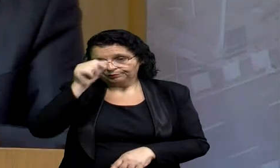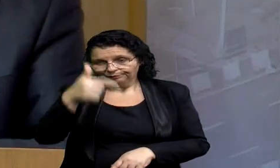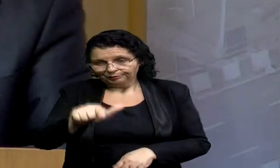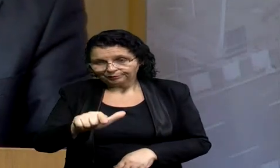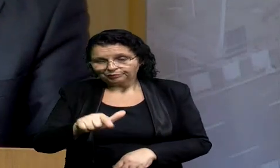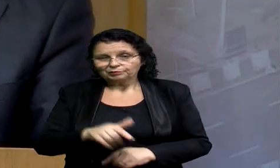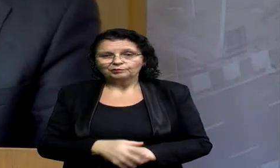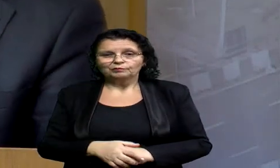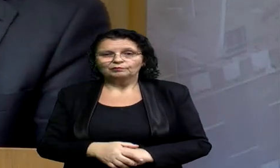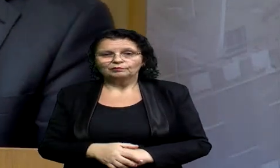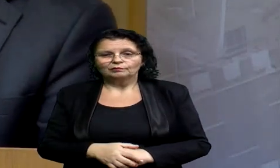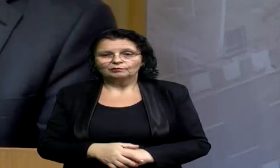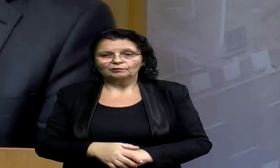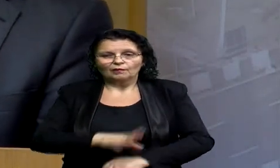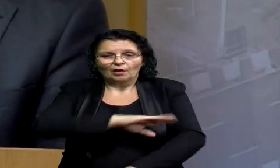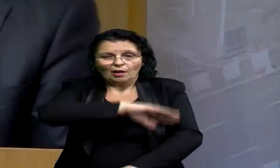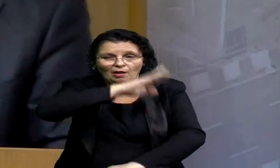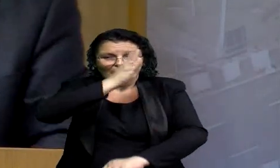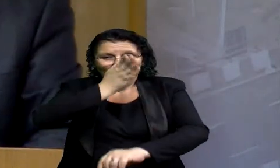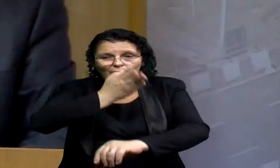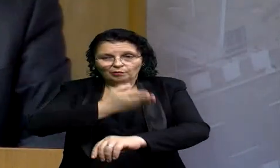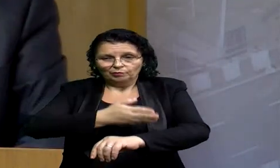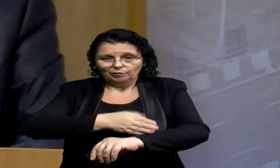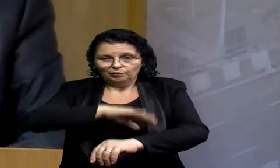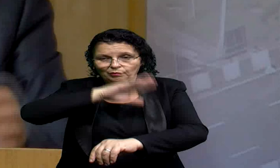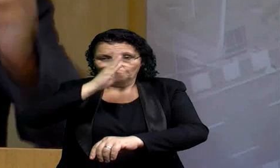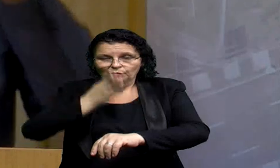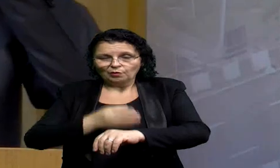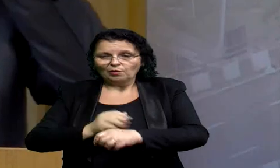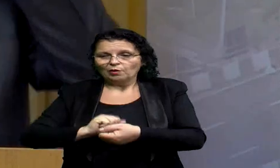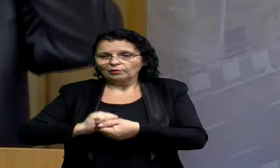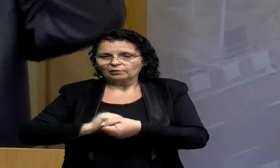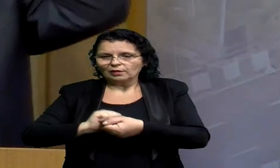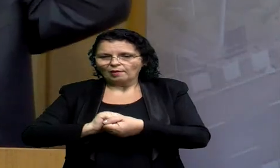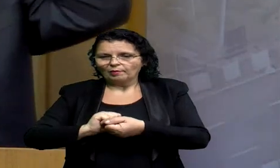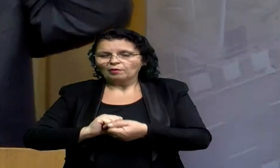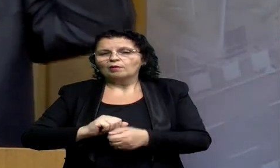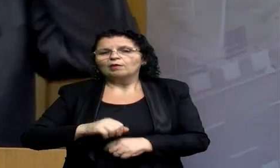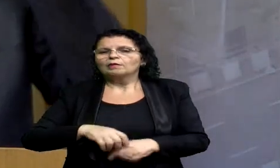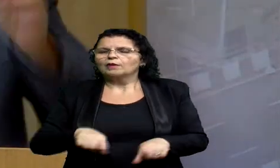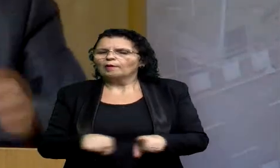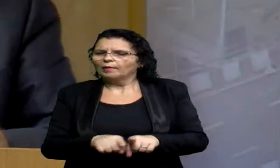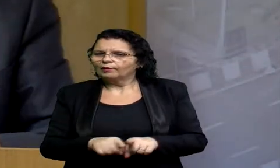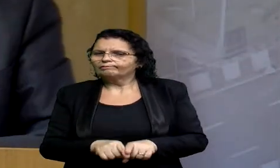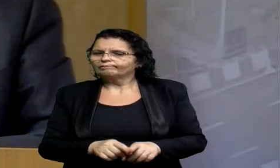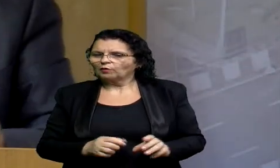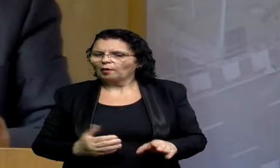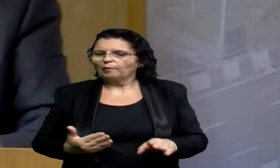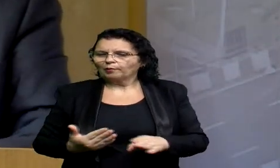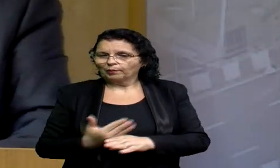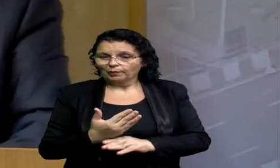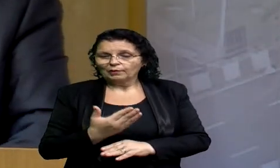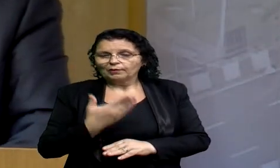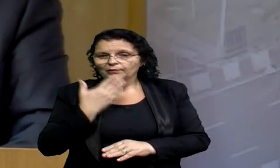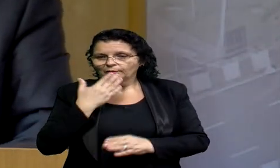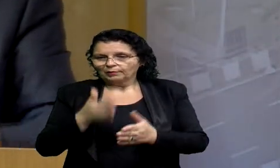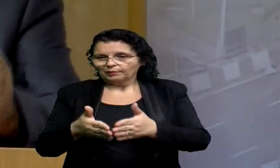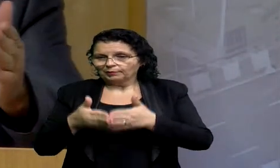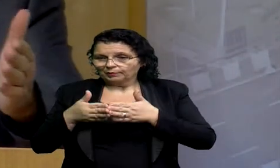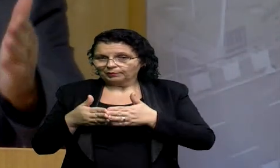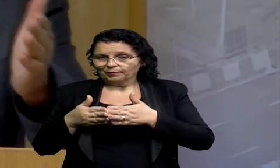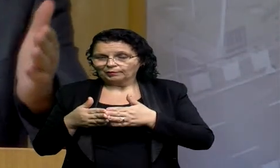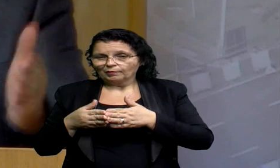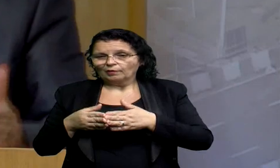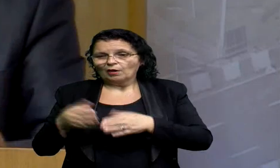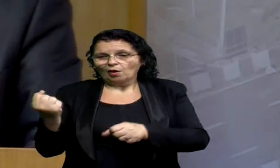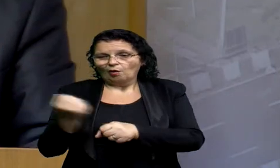a respeito do Morro de sabão que foi aprovada aqui por essa casa nós estivemos à frente eh desse empréstimo que a